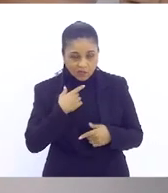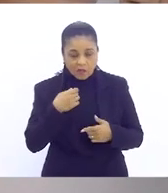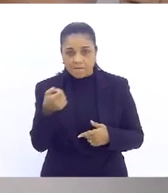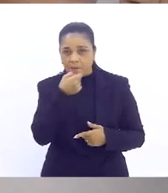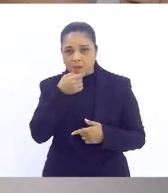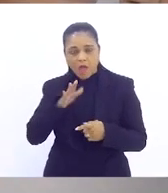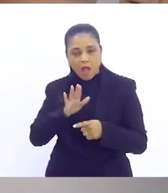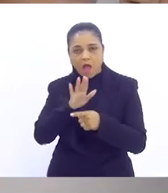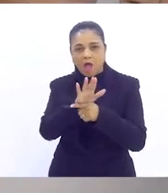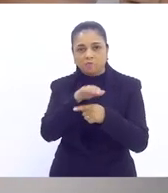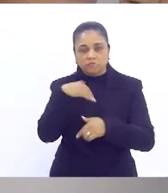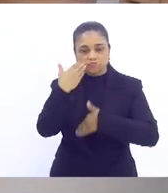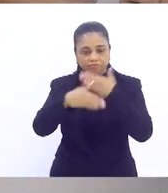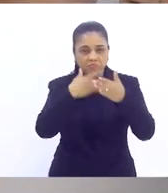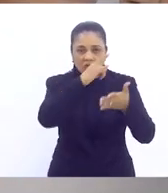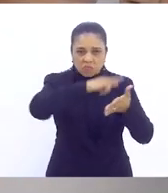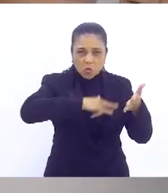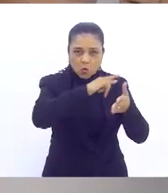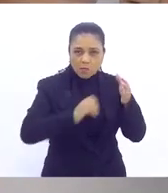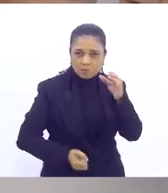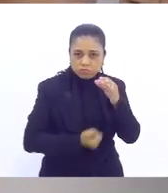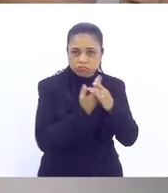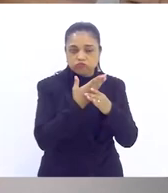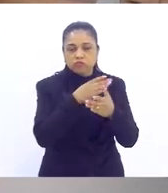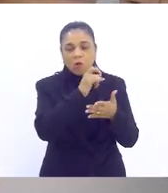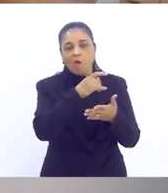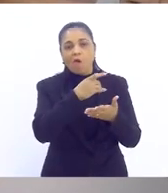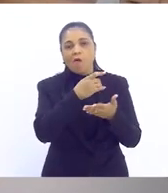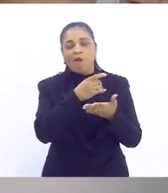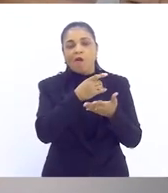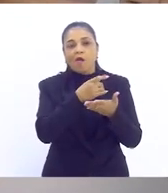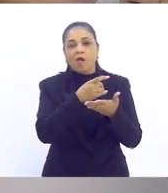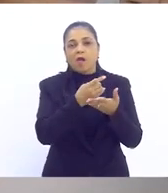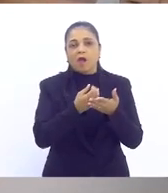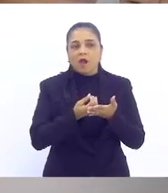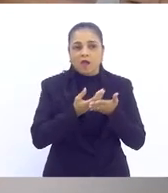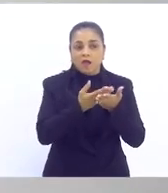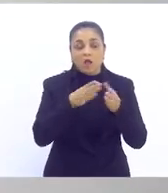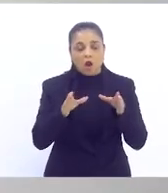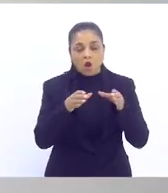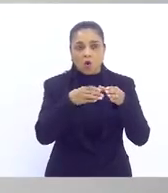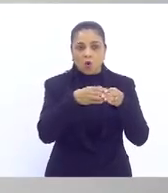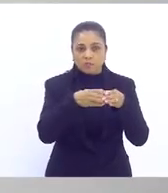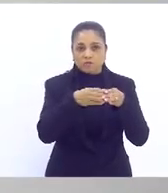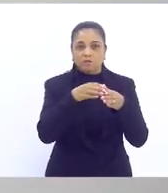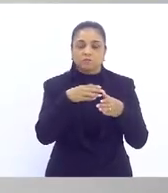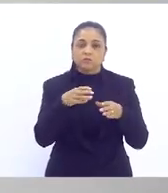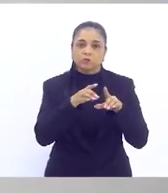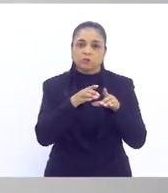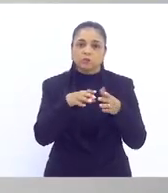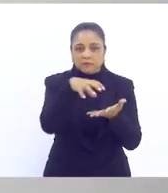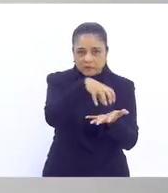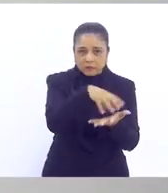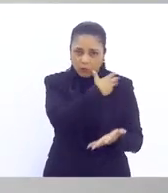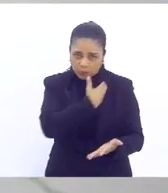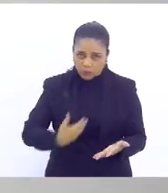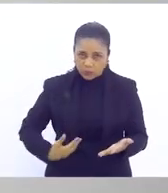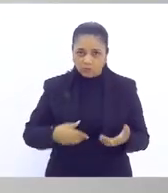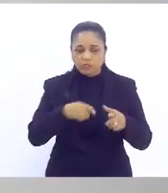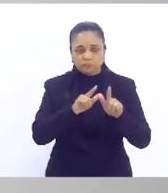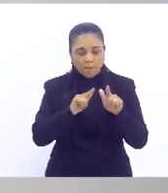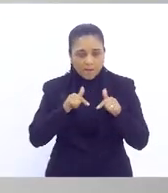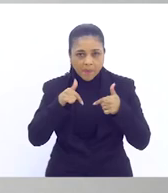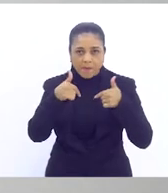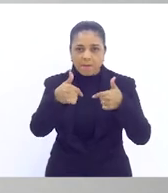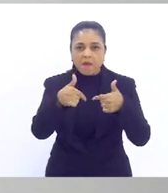colaborar na elaboração enfim dessa carta desse Ofício desse documento e nós da comissão temporária do setor público vamos estar